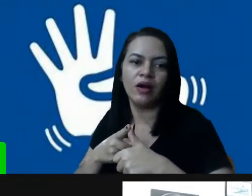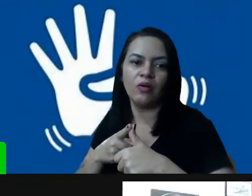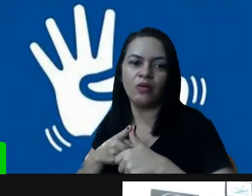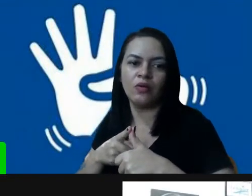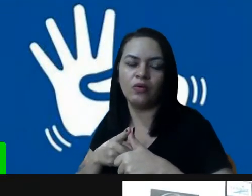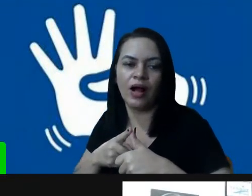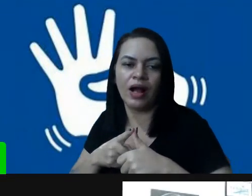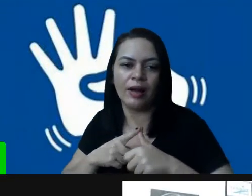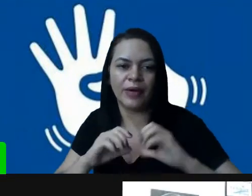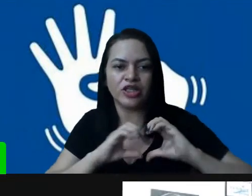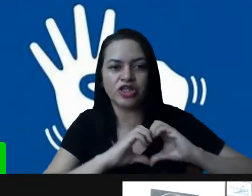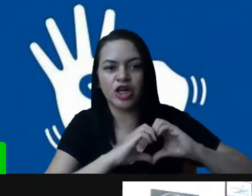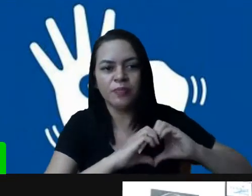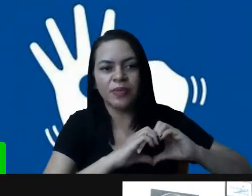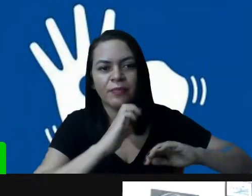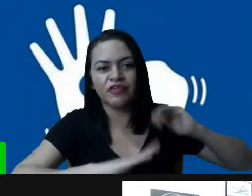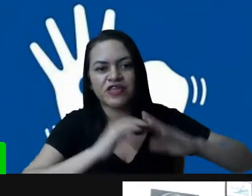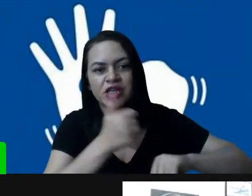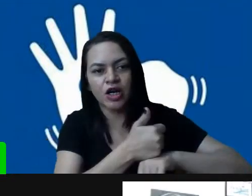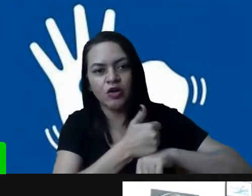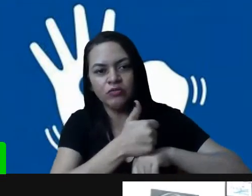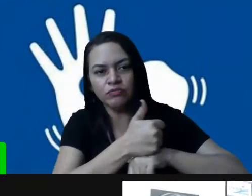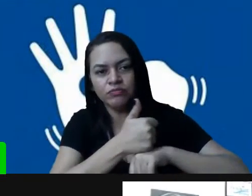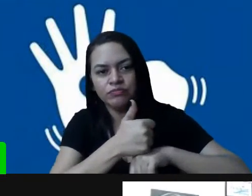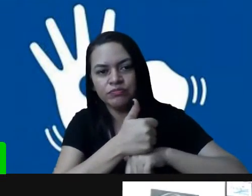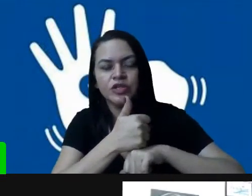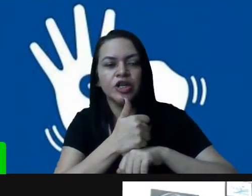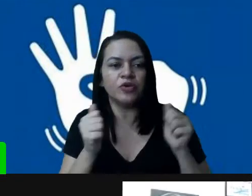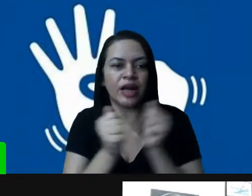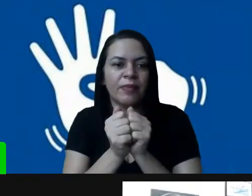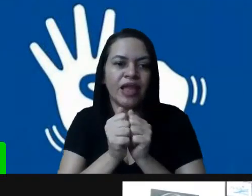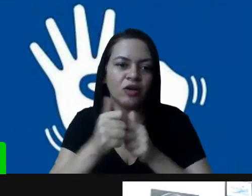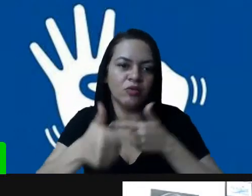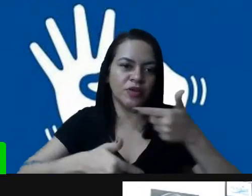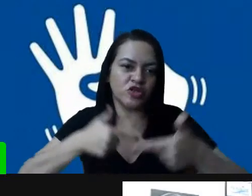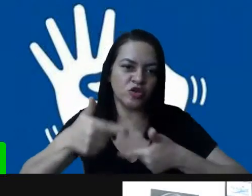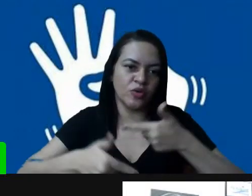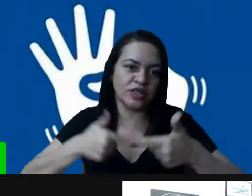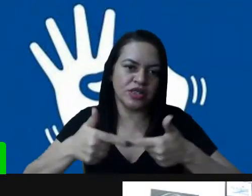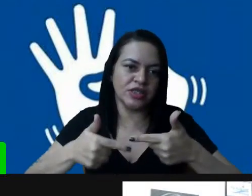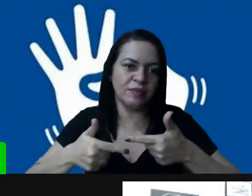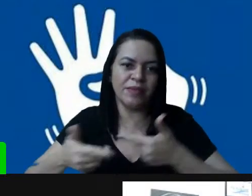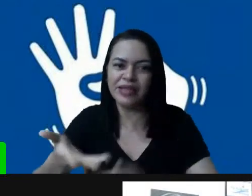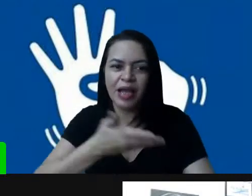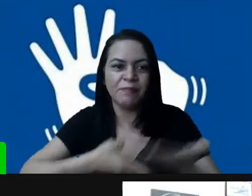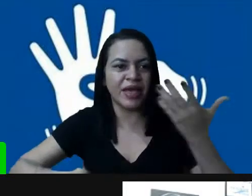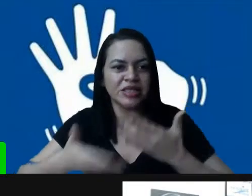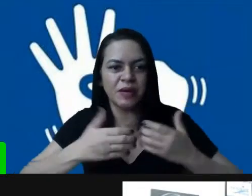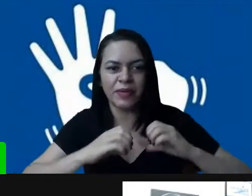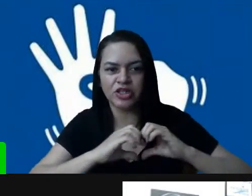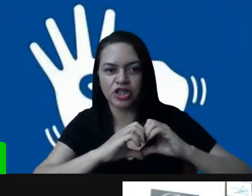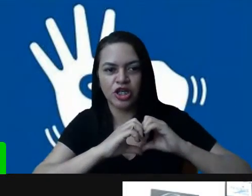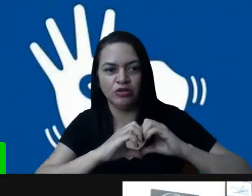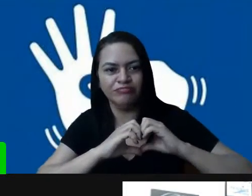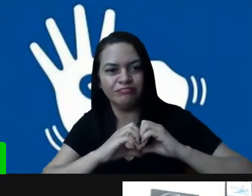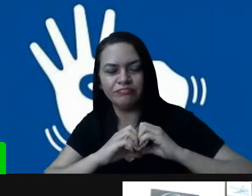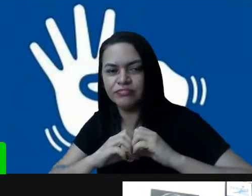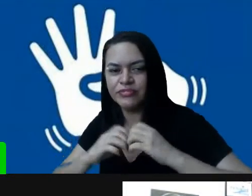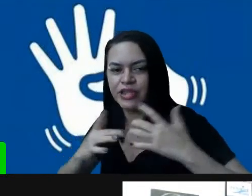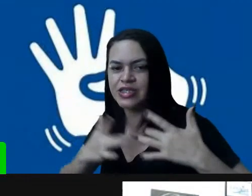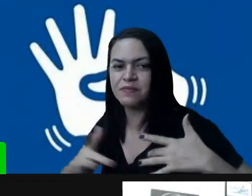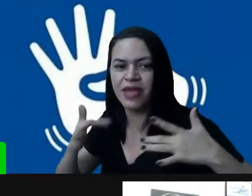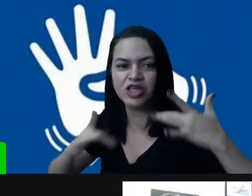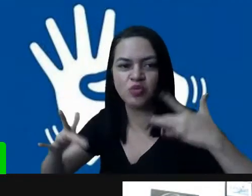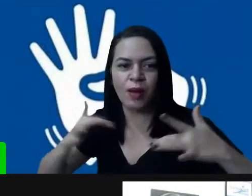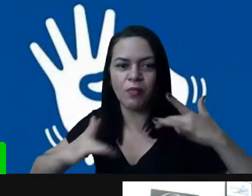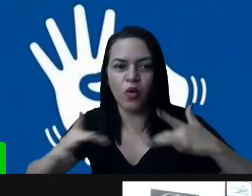Primeiro, a paixão pela profissão, por trabalhar com pessoas que também têm a mesma paixão,